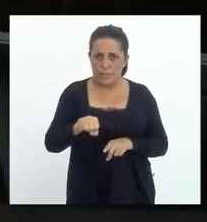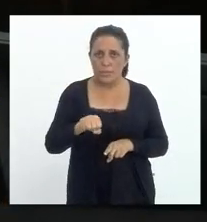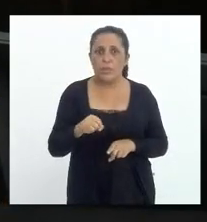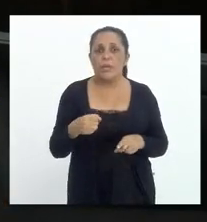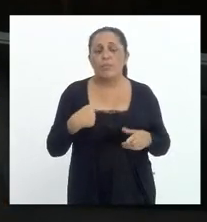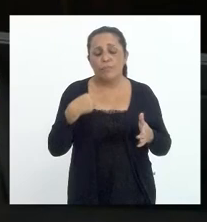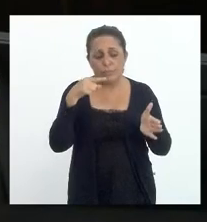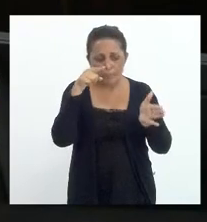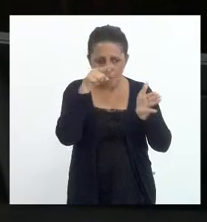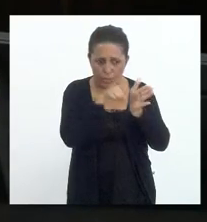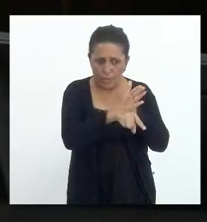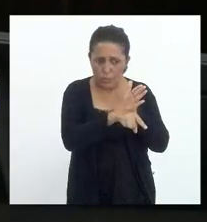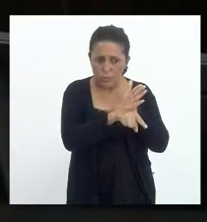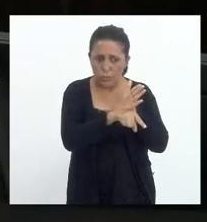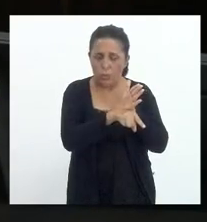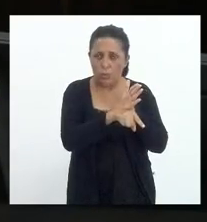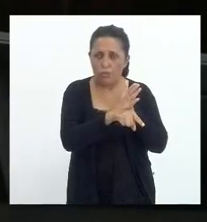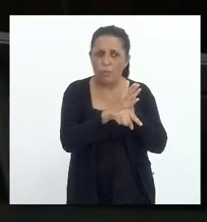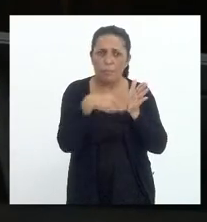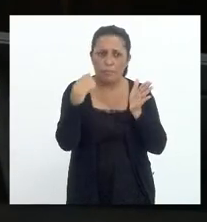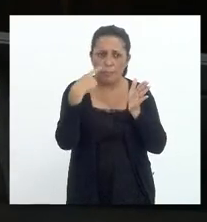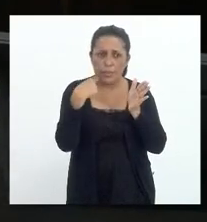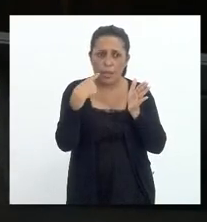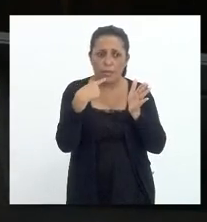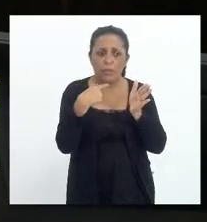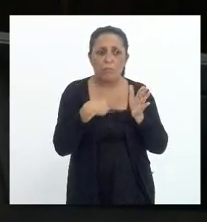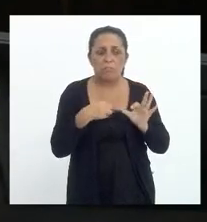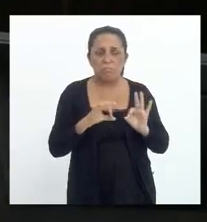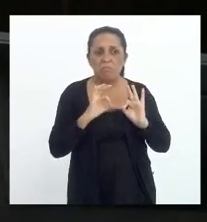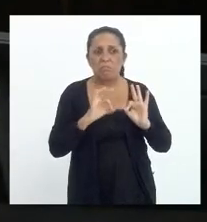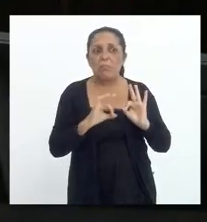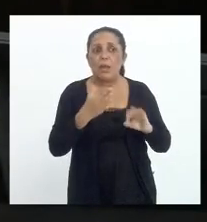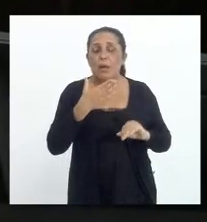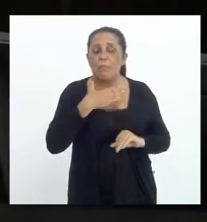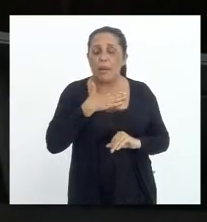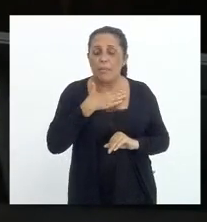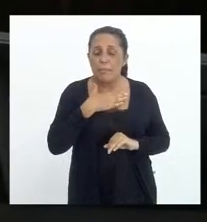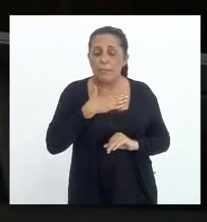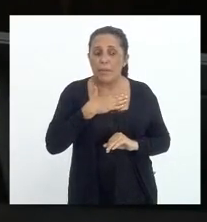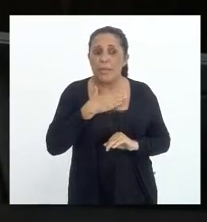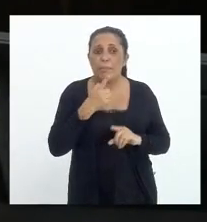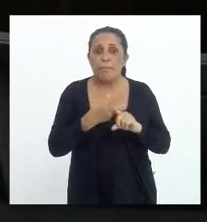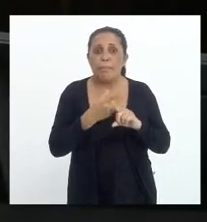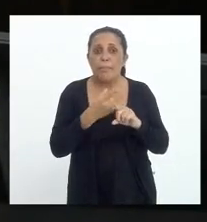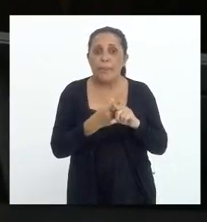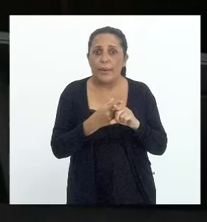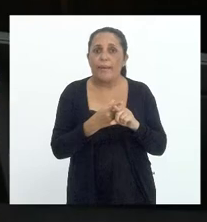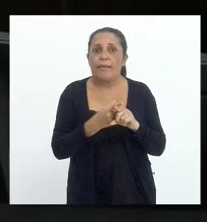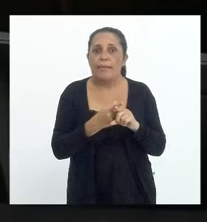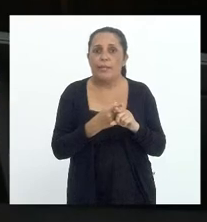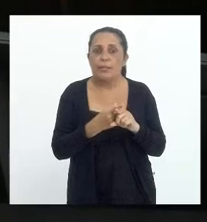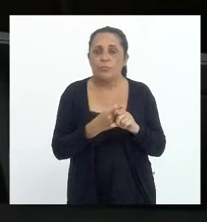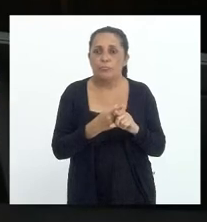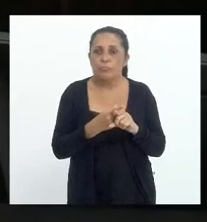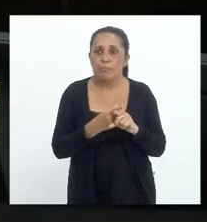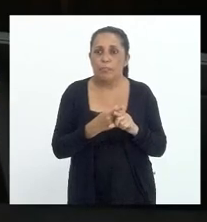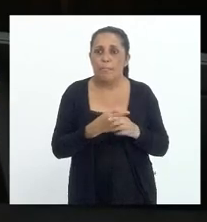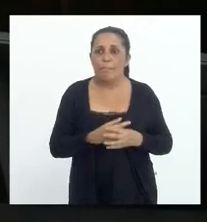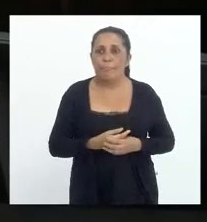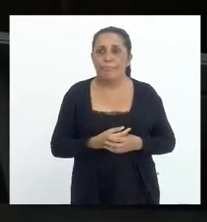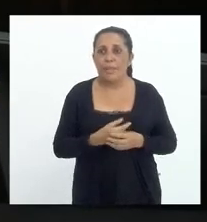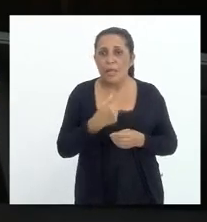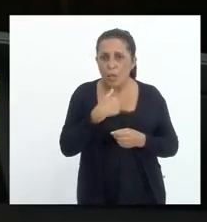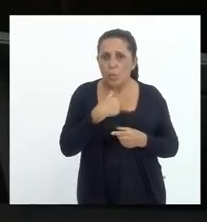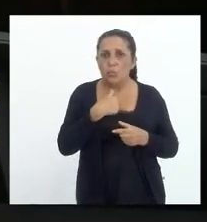sua pergunta ela foi excelente, principalmente para mim, porque é exatamente em cima disso que eu